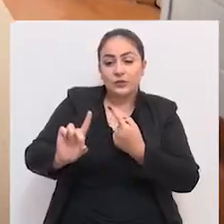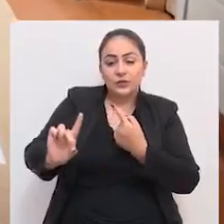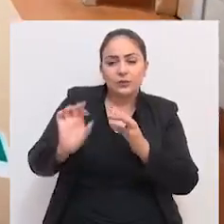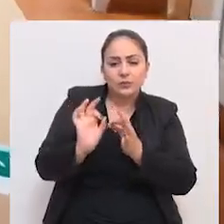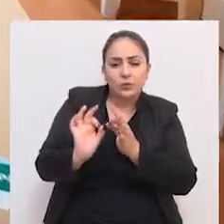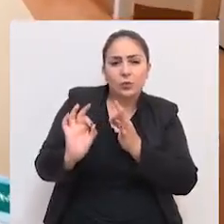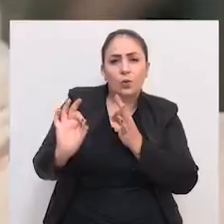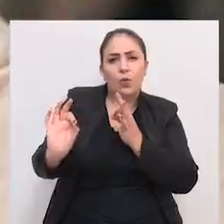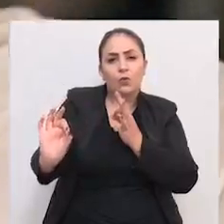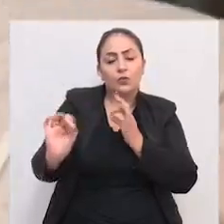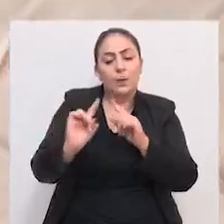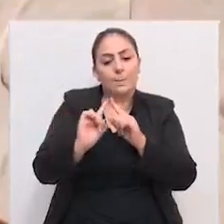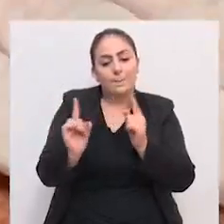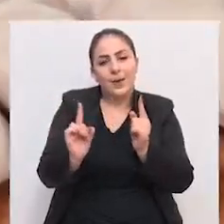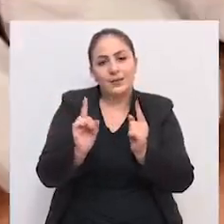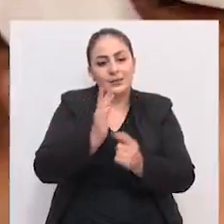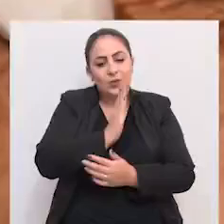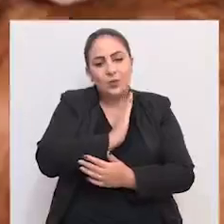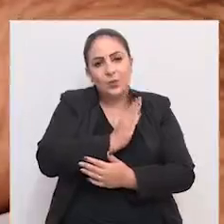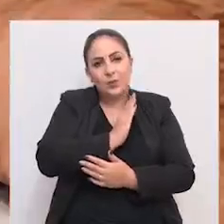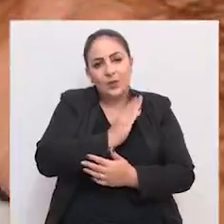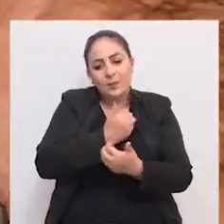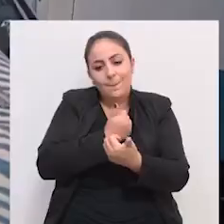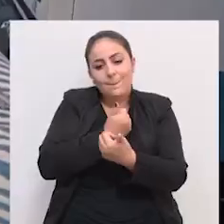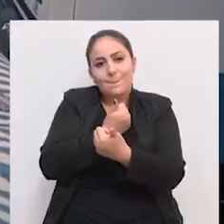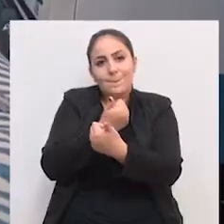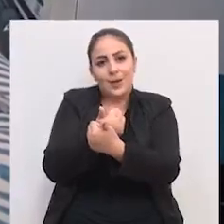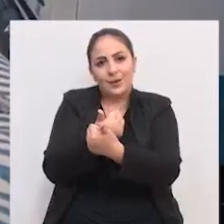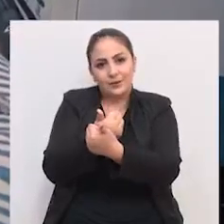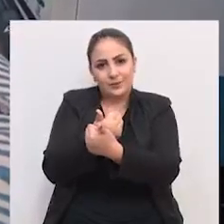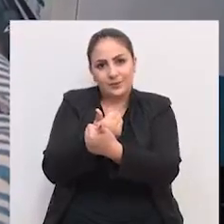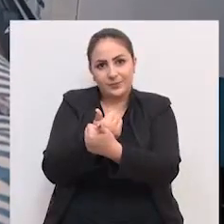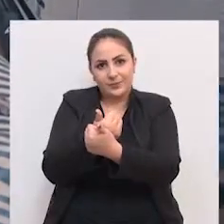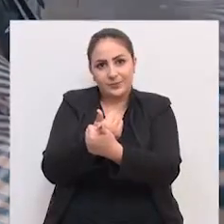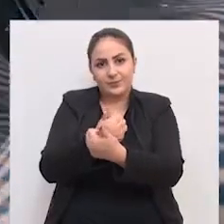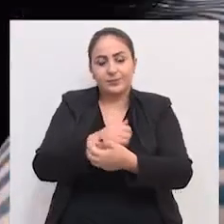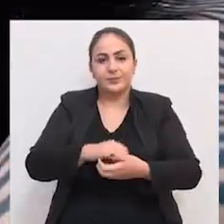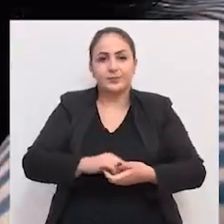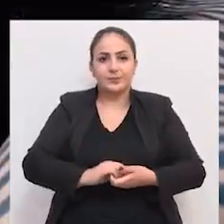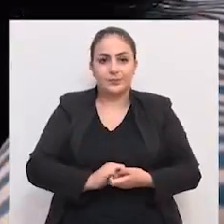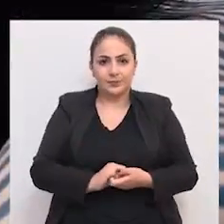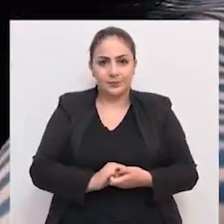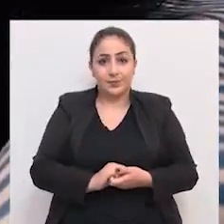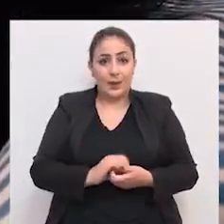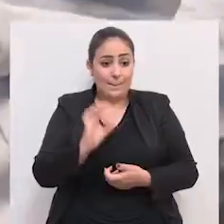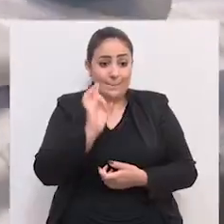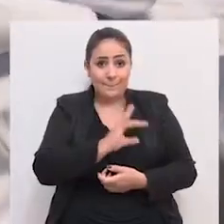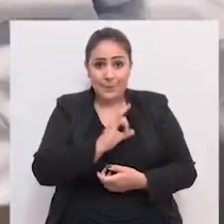Distante, longe, afastados, mas com o coração bem perto.